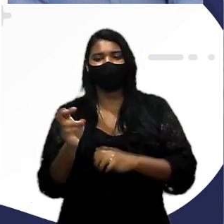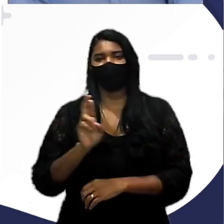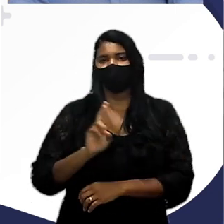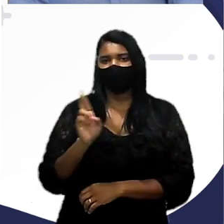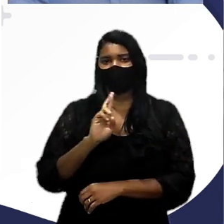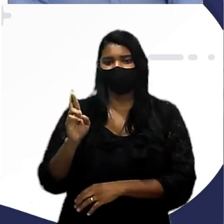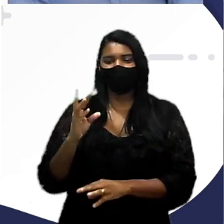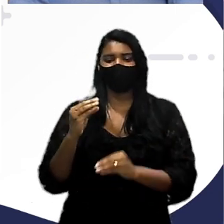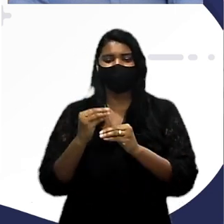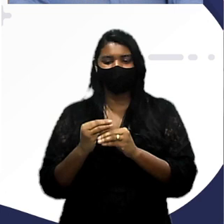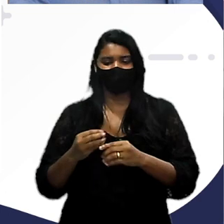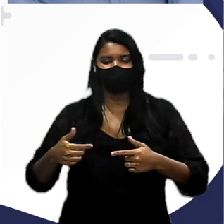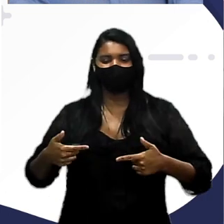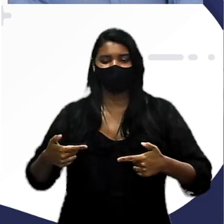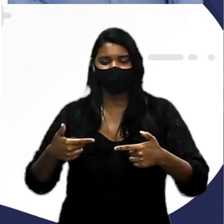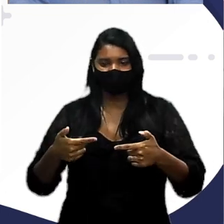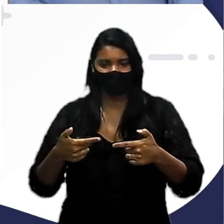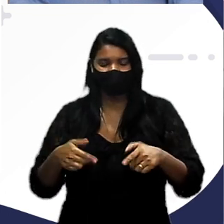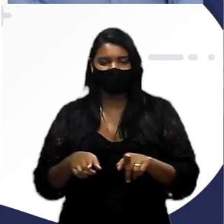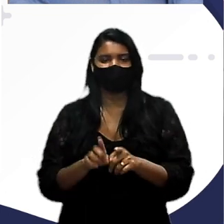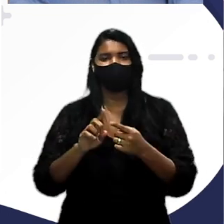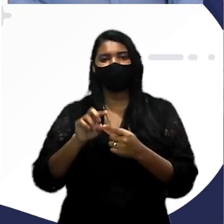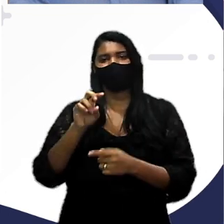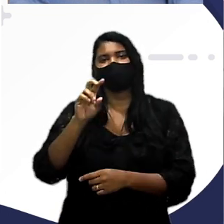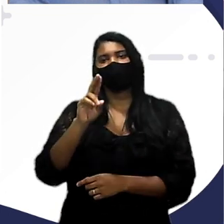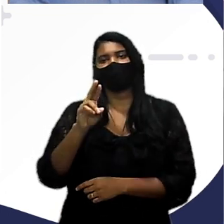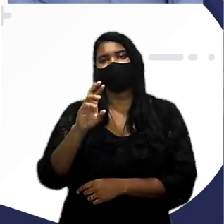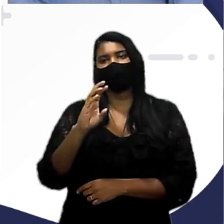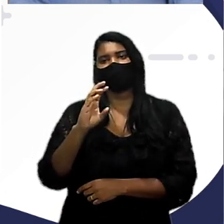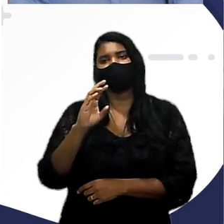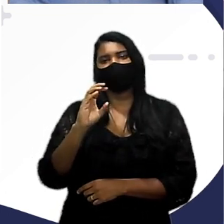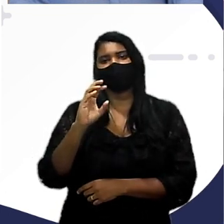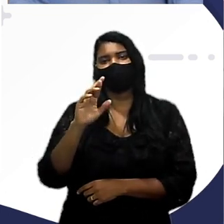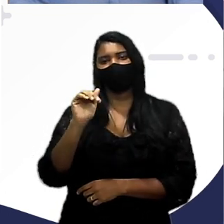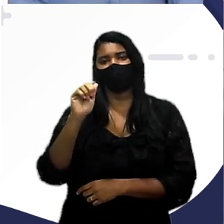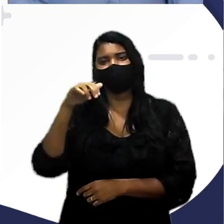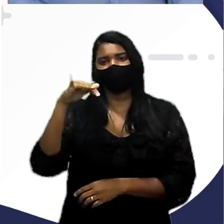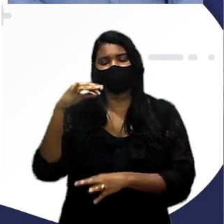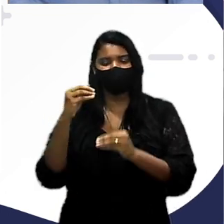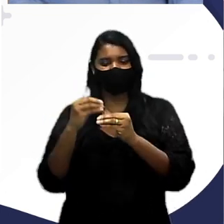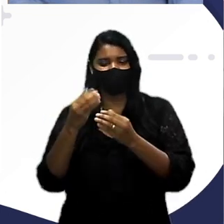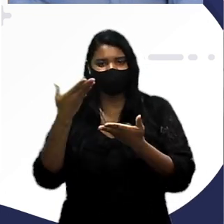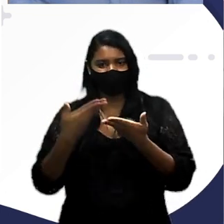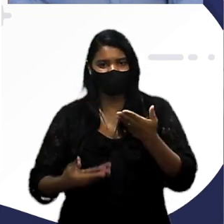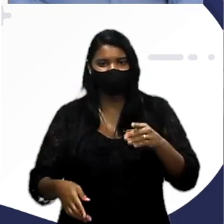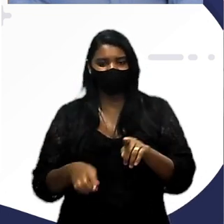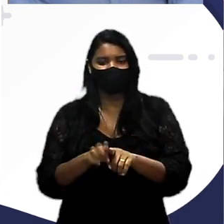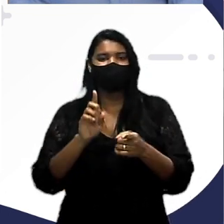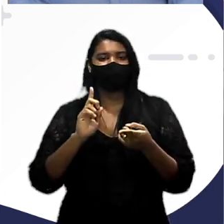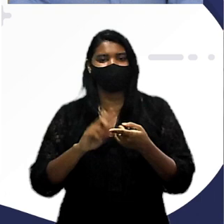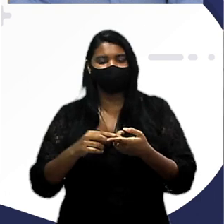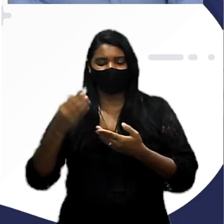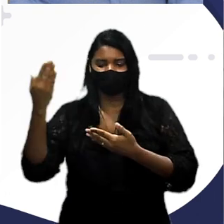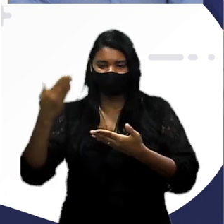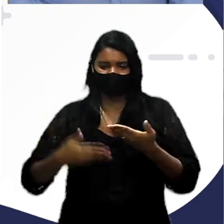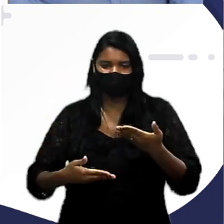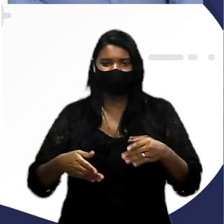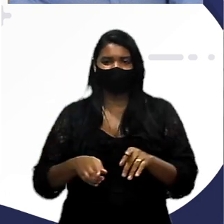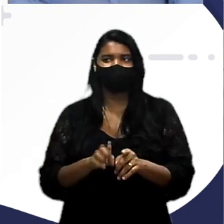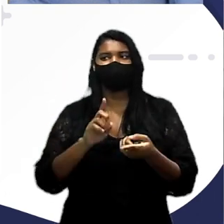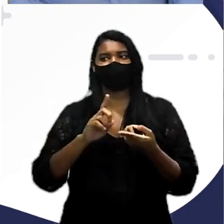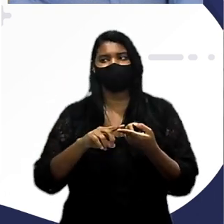em função da guerra da Ucrânia, perderem, né, ou parte desse recurso ser confiscado ou